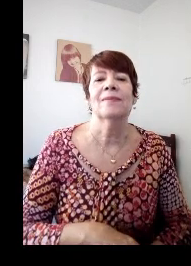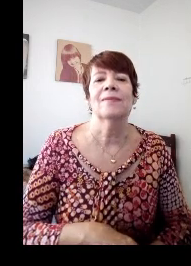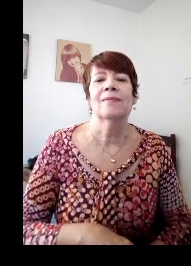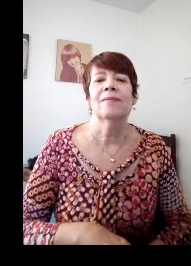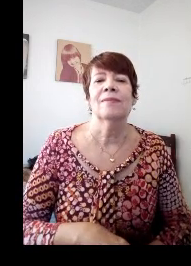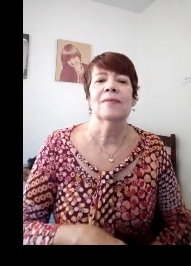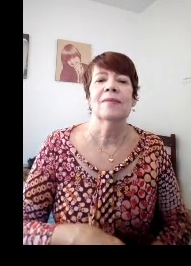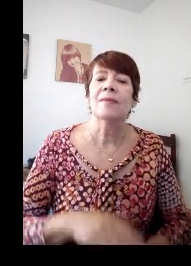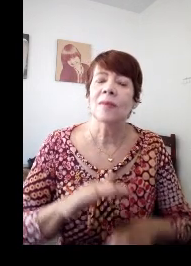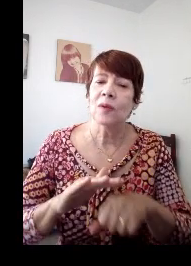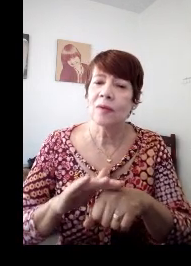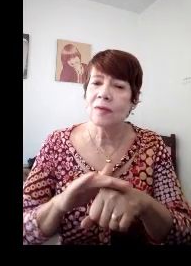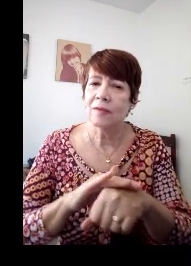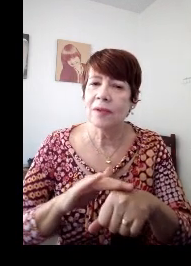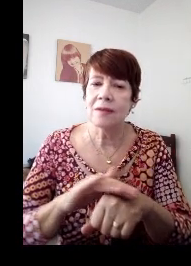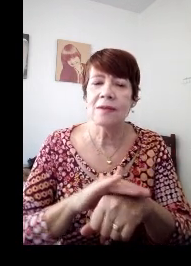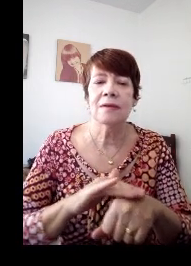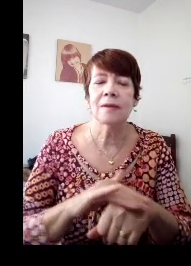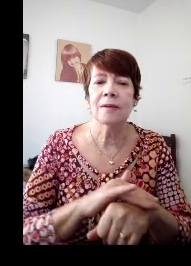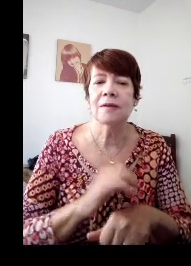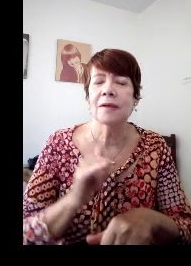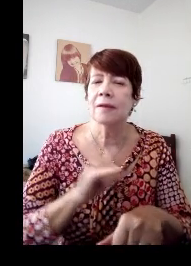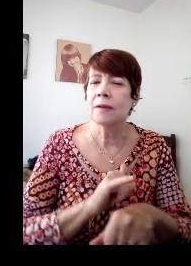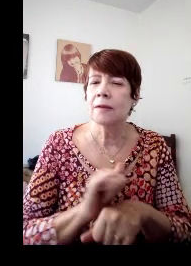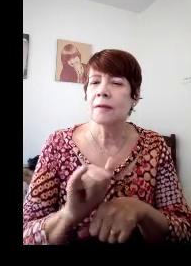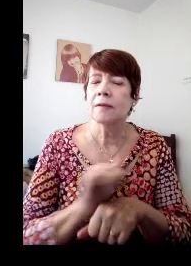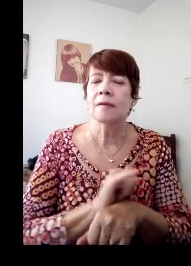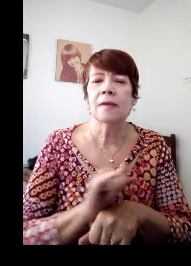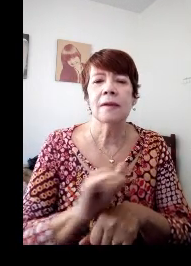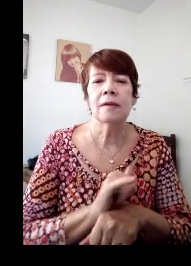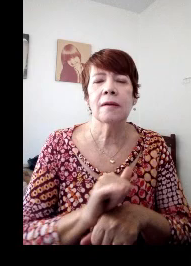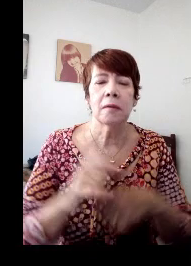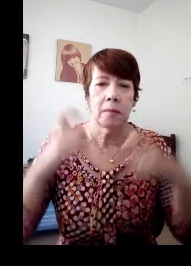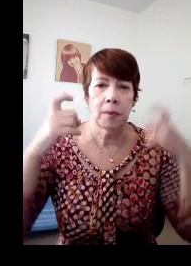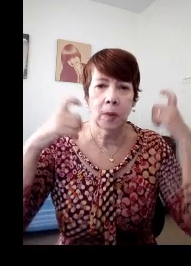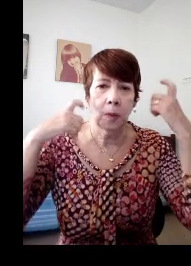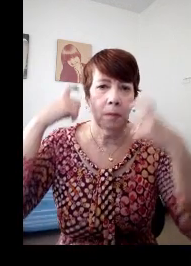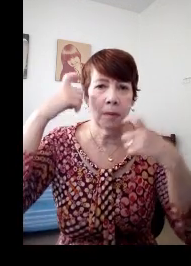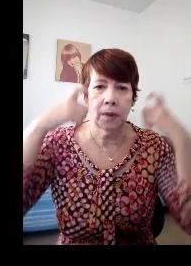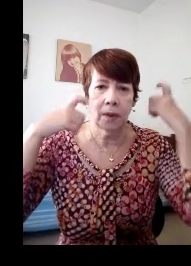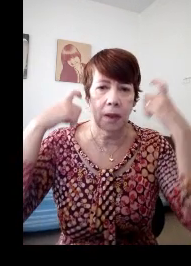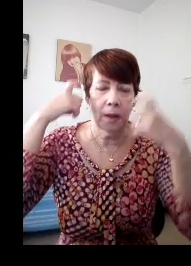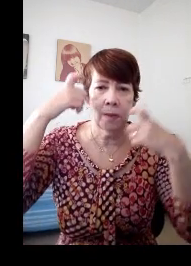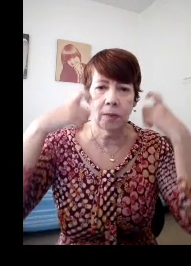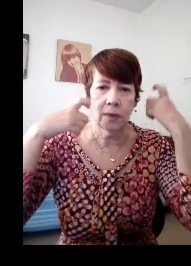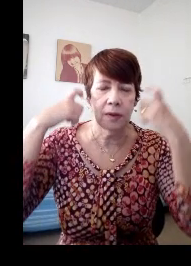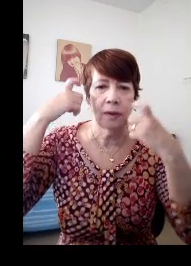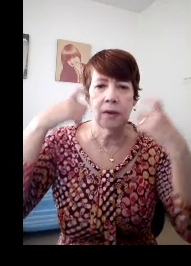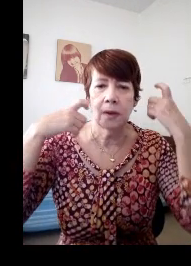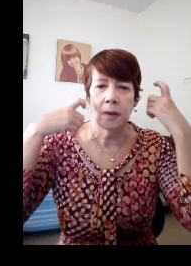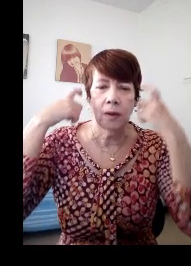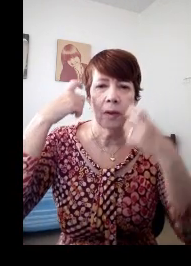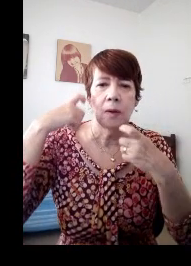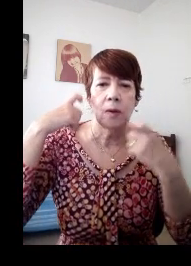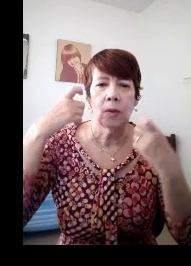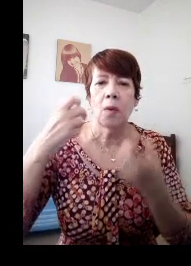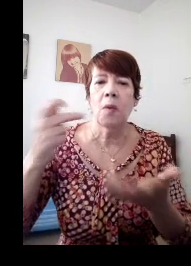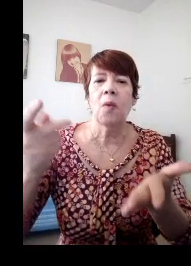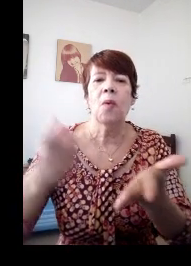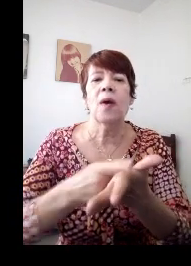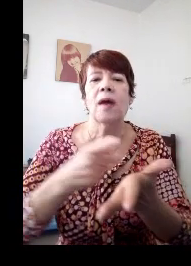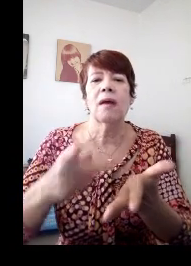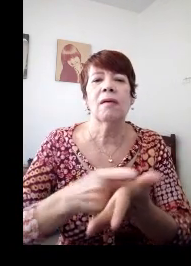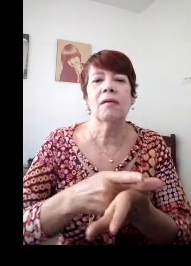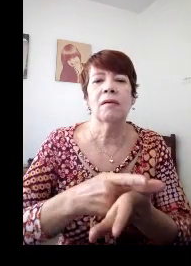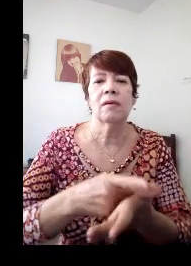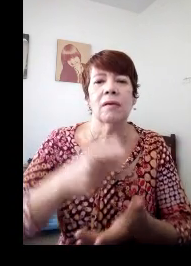Nós estamos fazendo essa conversa. Muitas das vezes nós nos preocupamos muito com o mal que habita